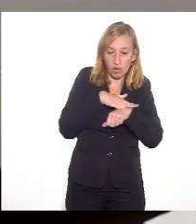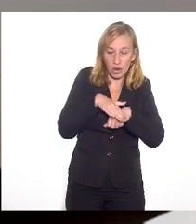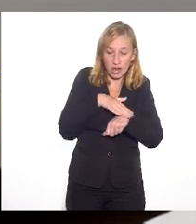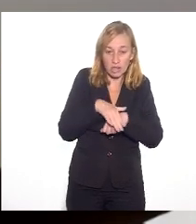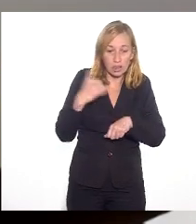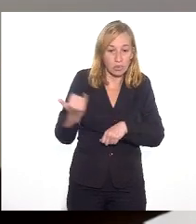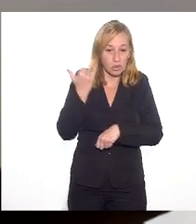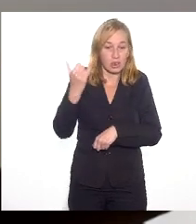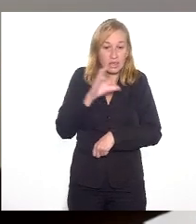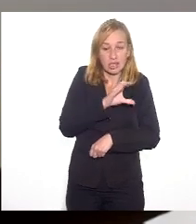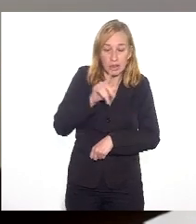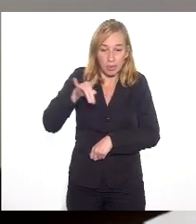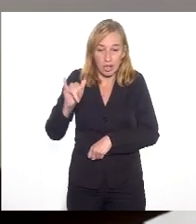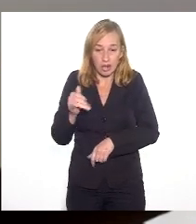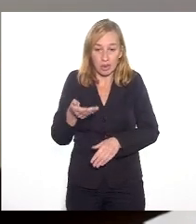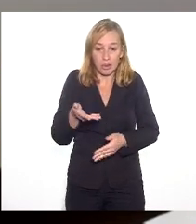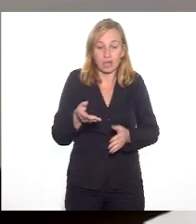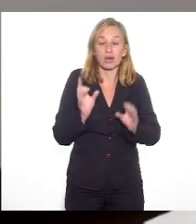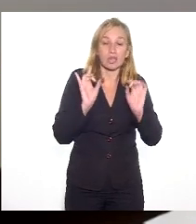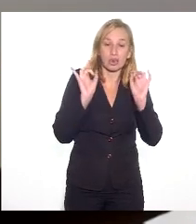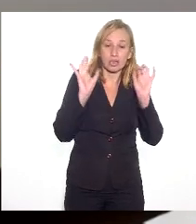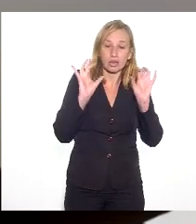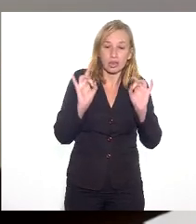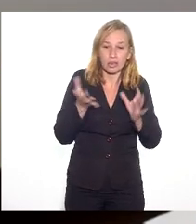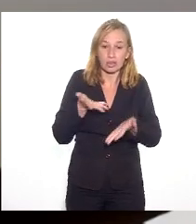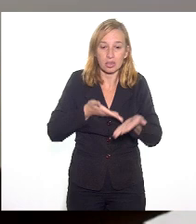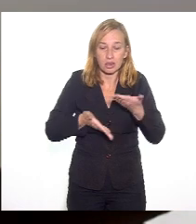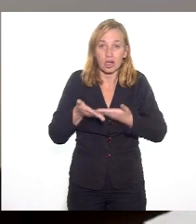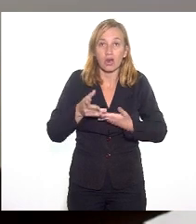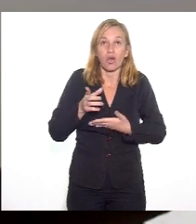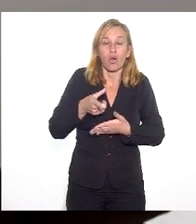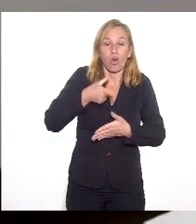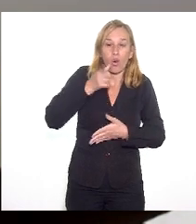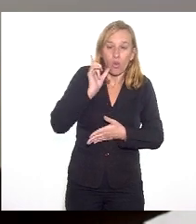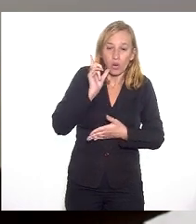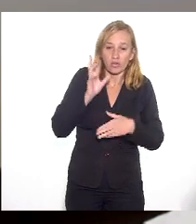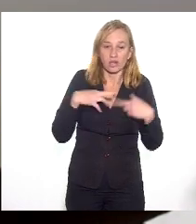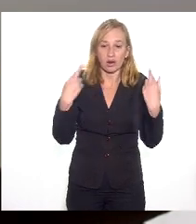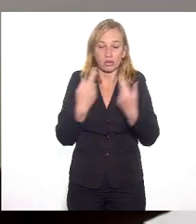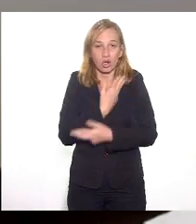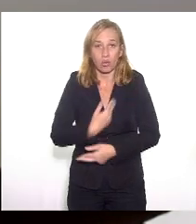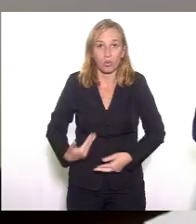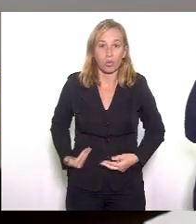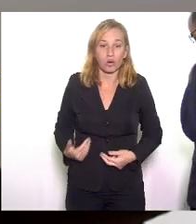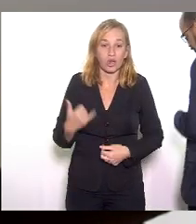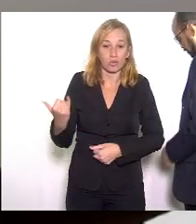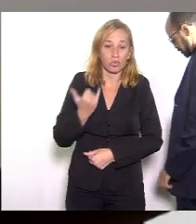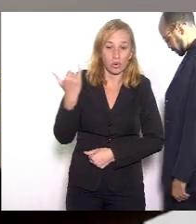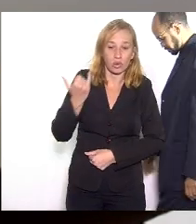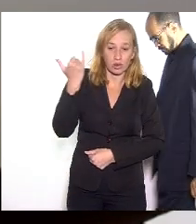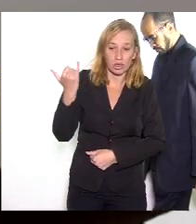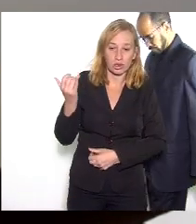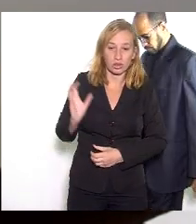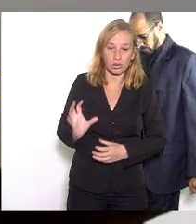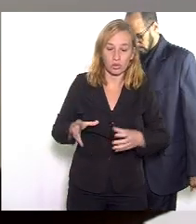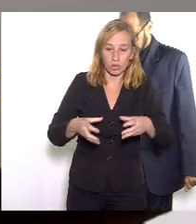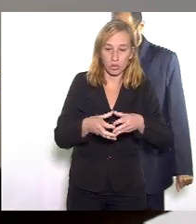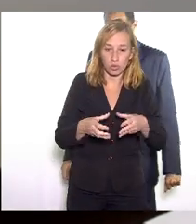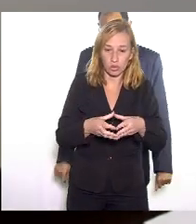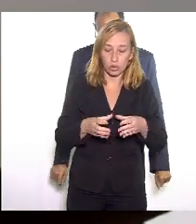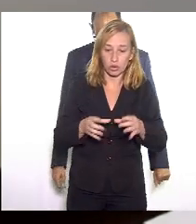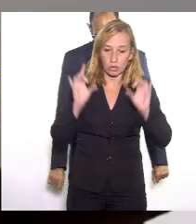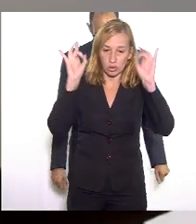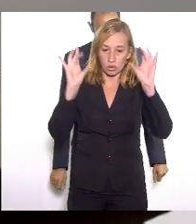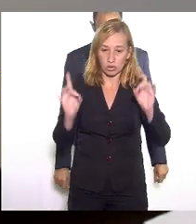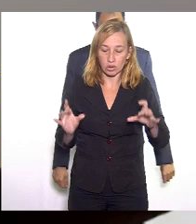das participações especiais. Na data de ontem, tivemos uma audiência pública importante conjunta da Comissão